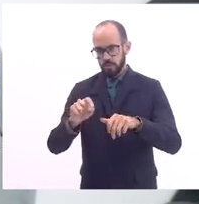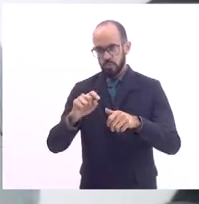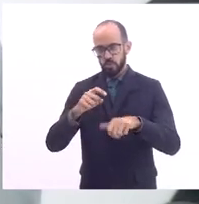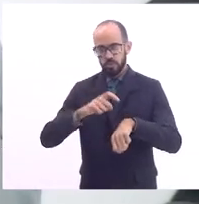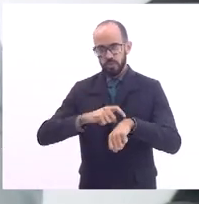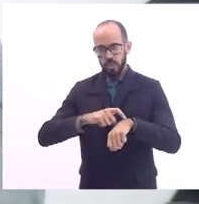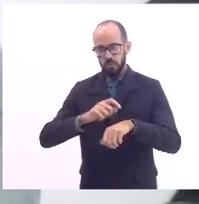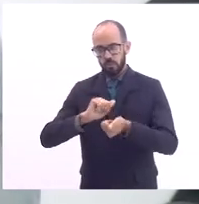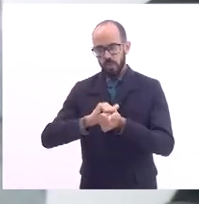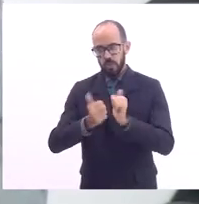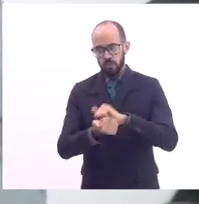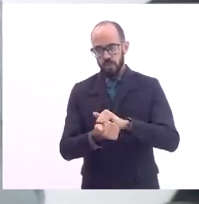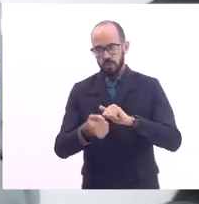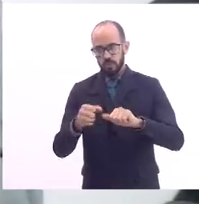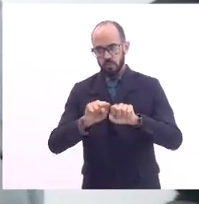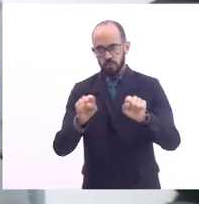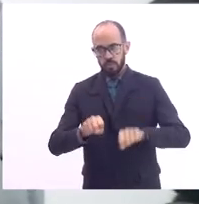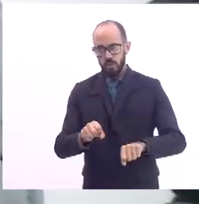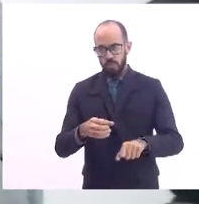adaptação do novo sistema, continua